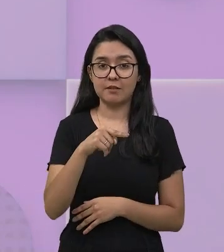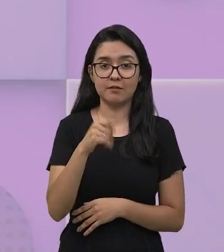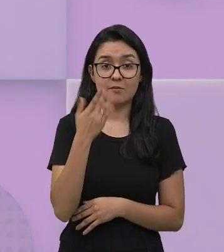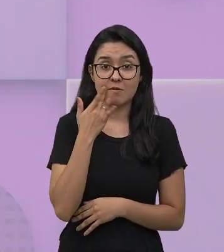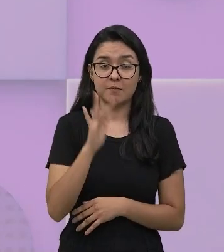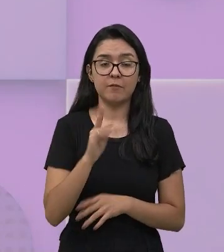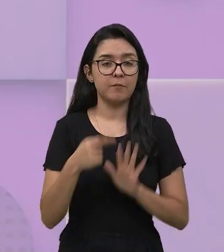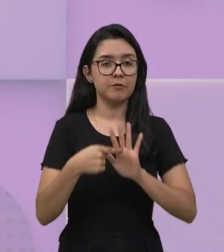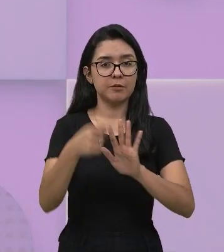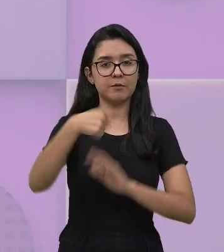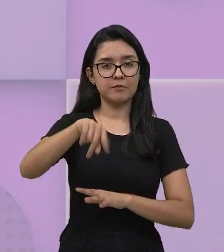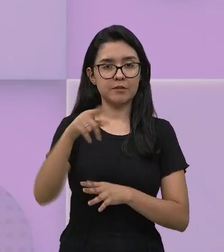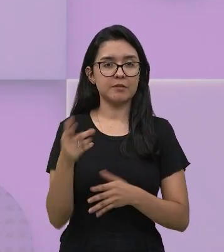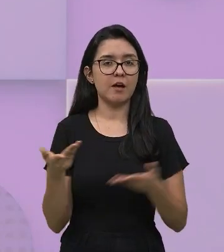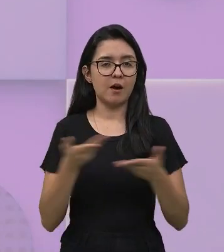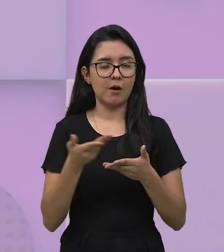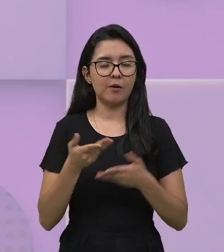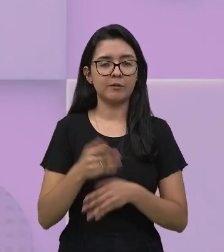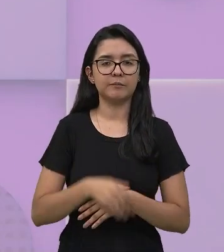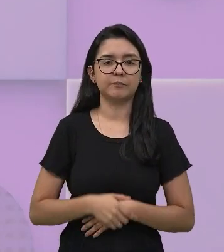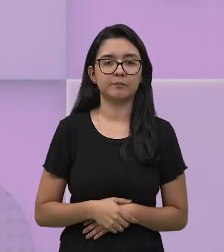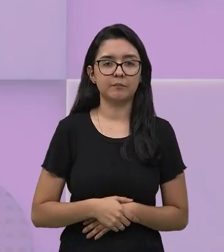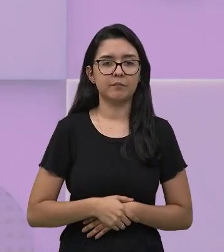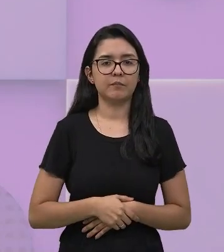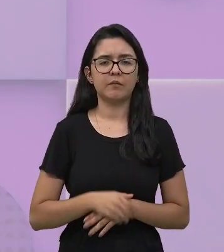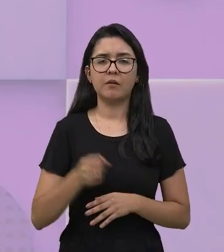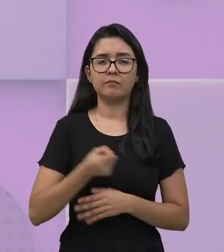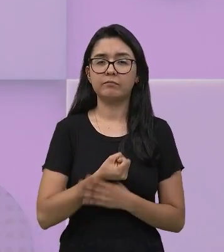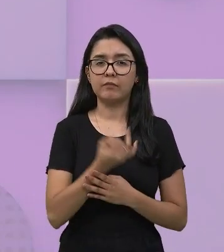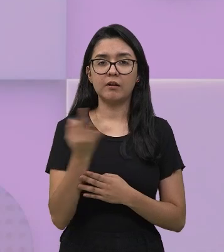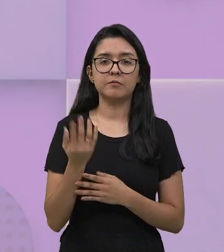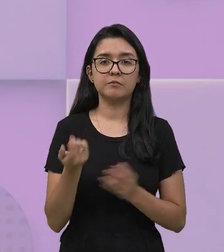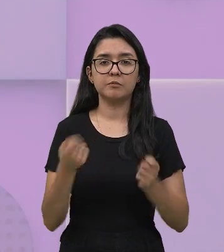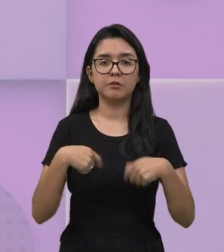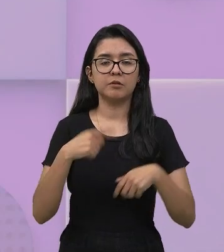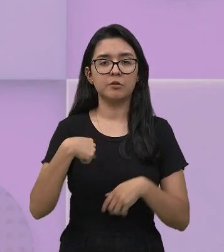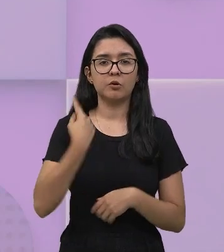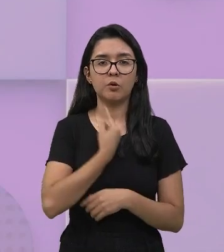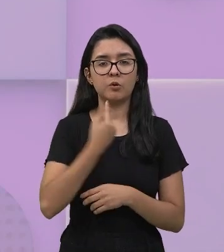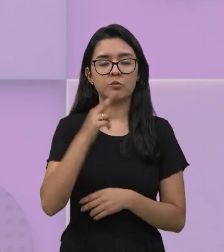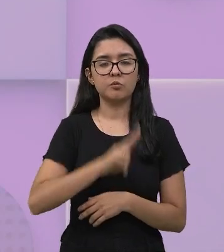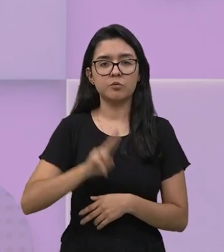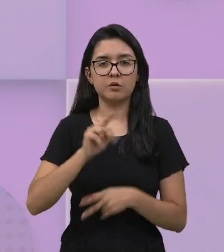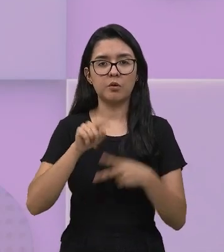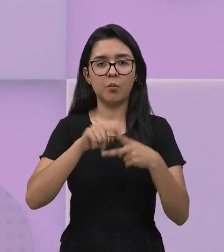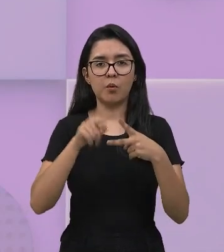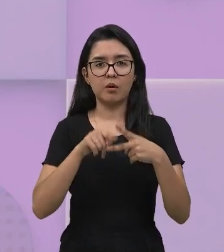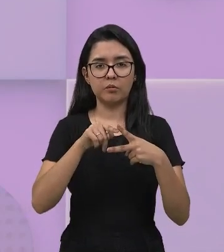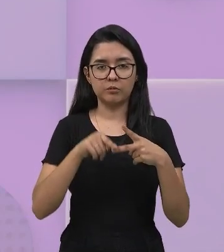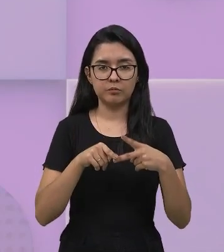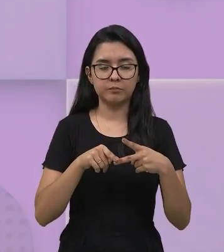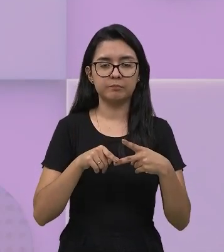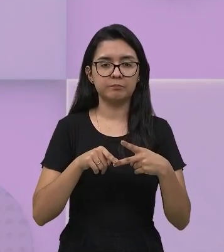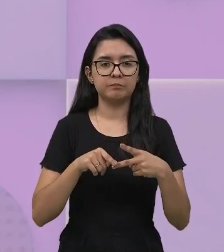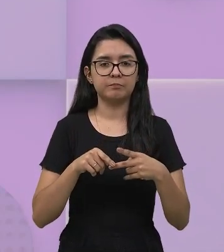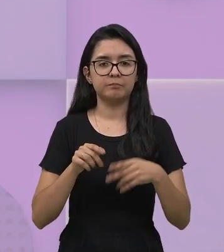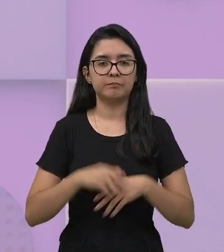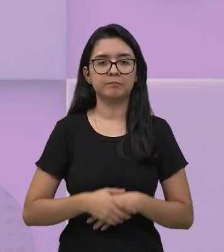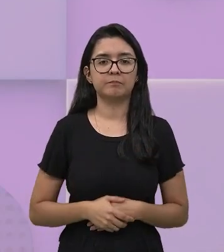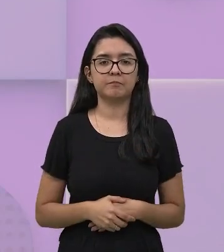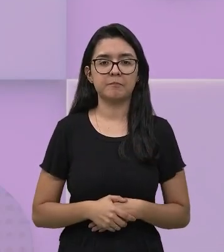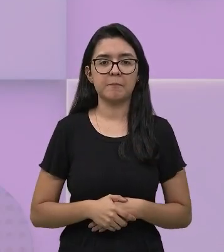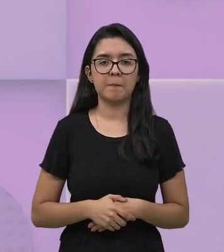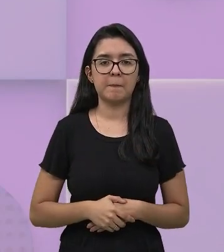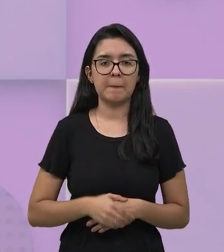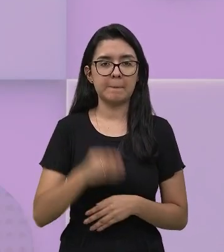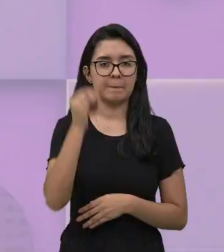eu vou mostrar para você agora em quantas situações nós utilizamos, nós usamos o ângulo e nós nem percebemos isso.